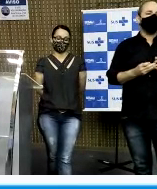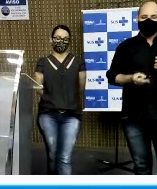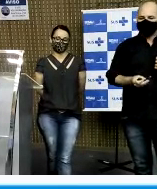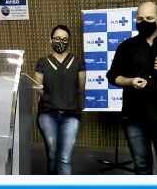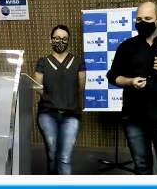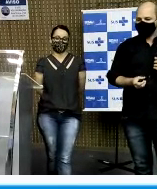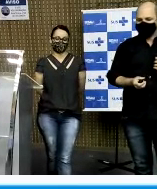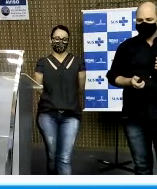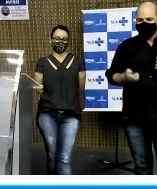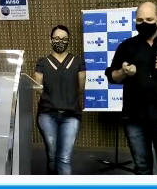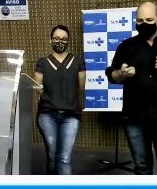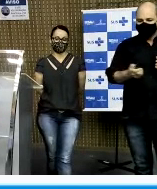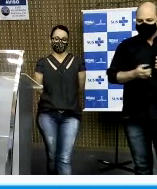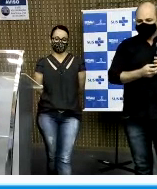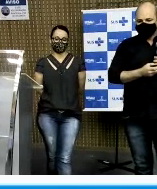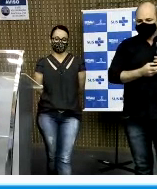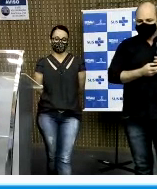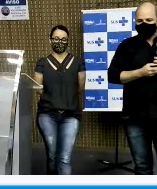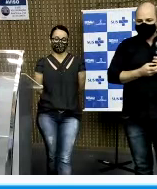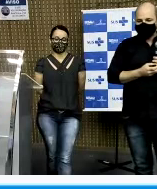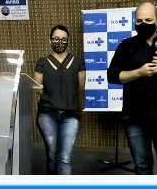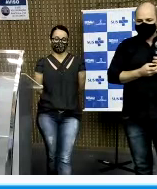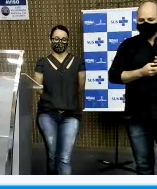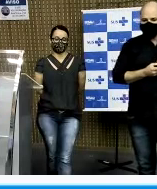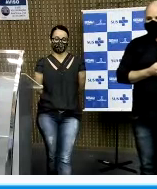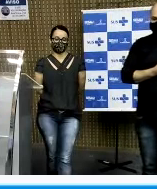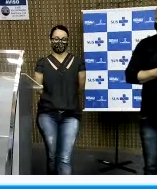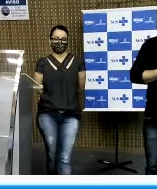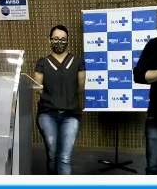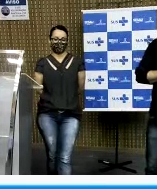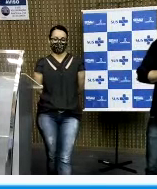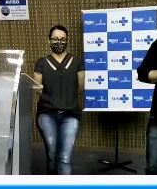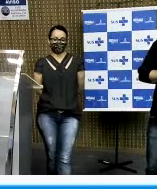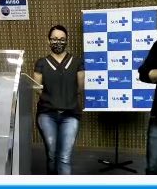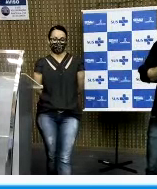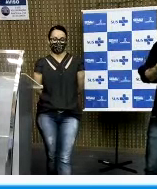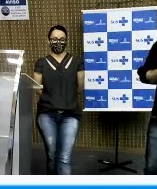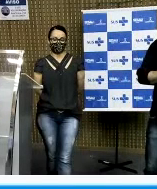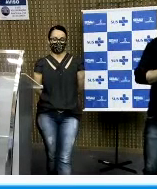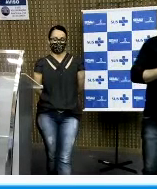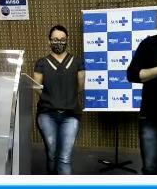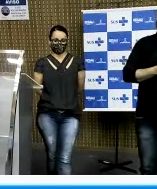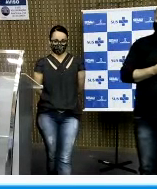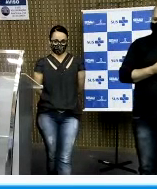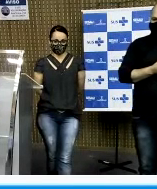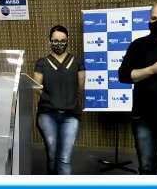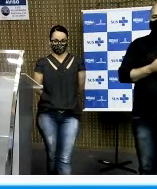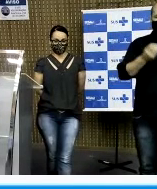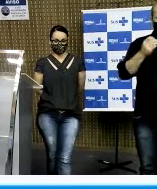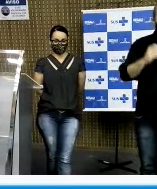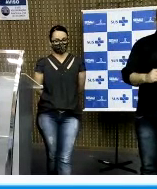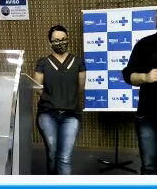realmente aos pacientes. O atendimento domiciliar pelo profissional médico às famílias, em 2020 não foram